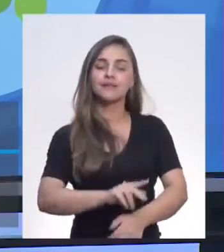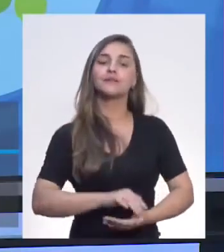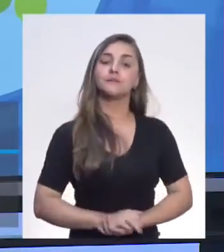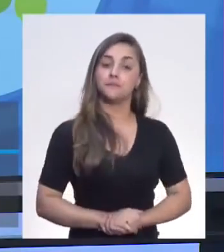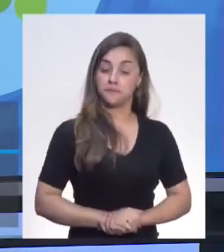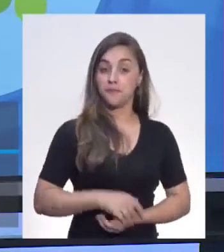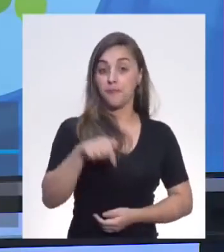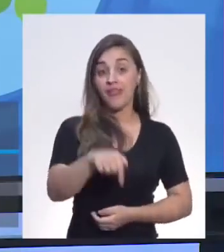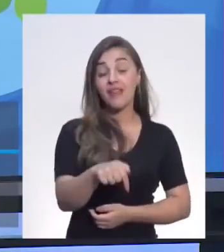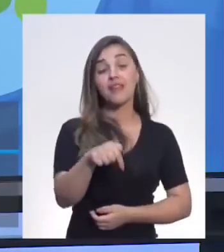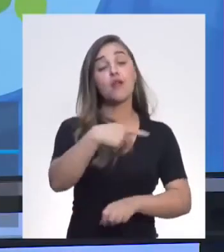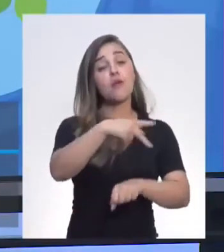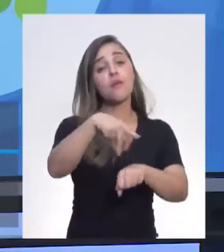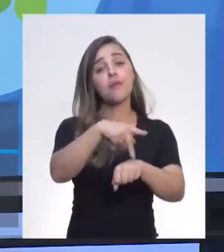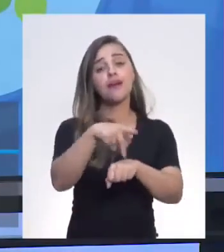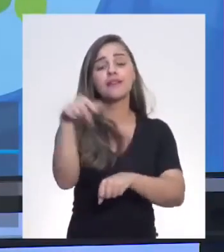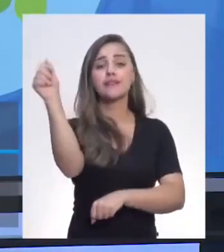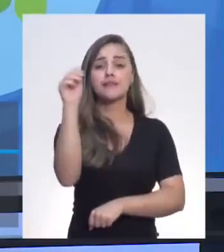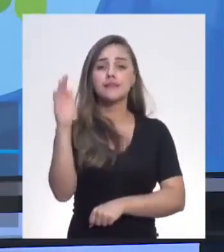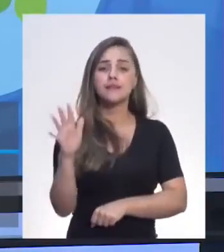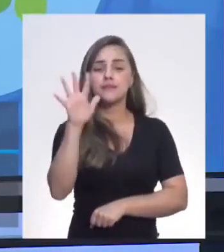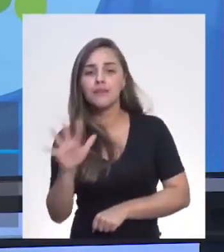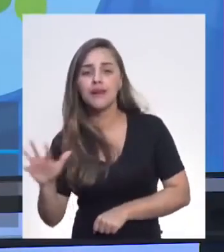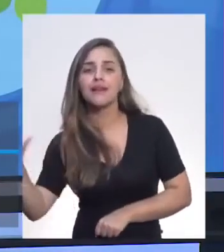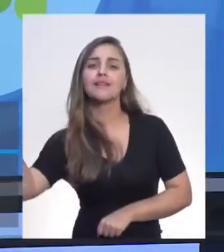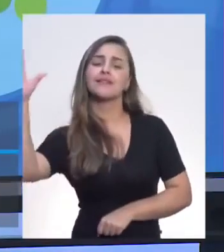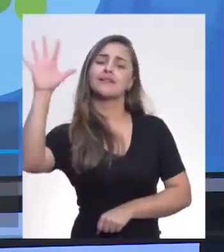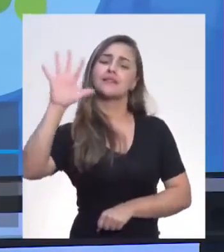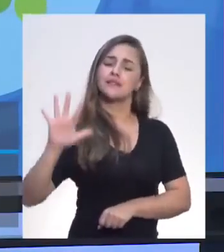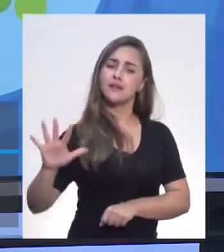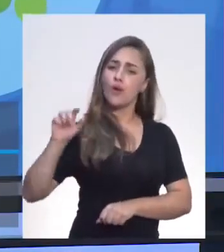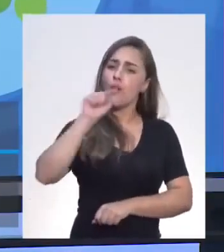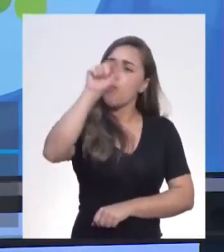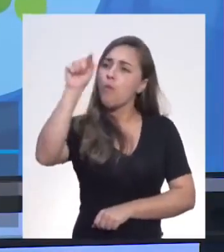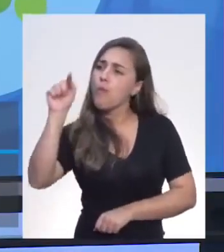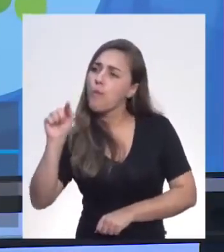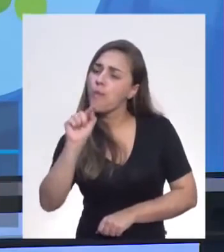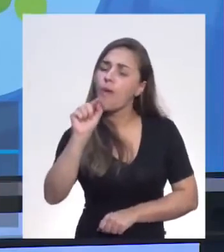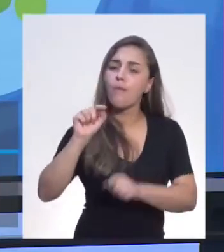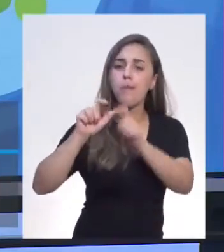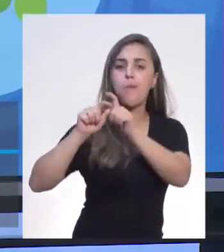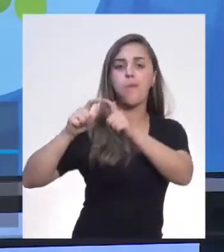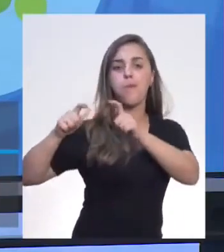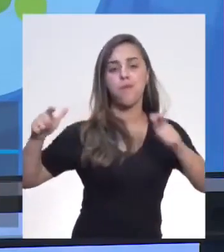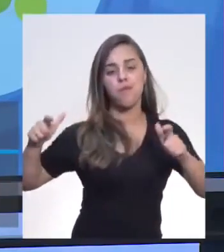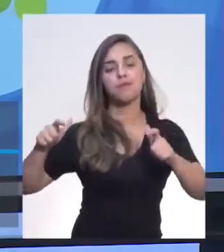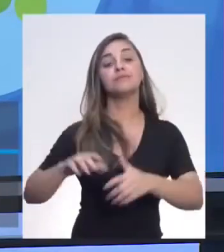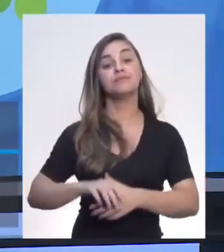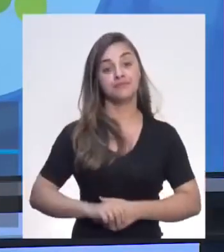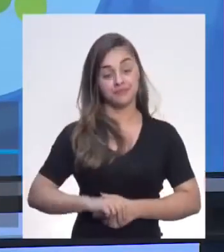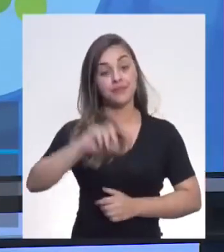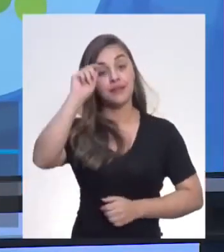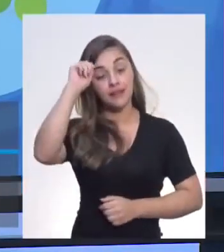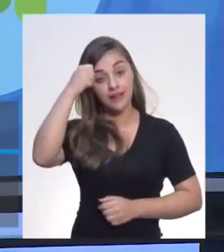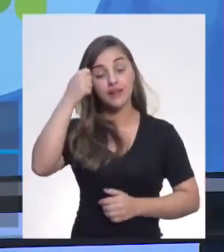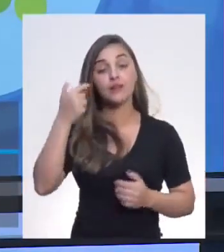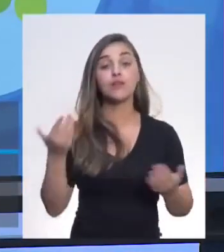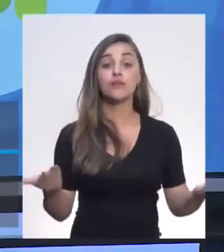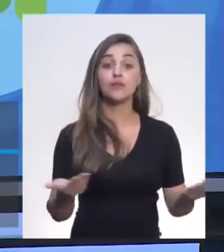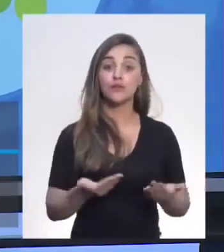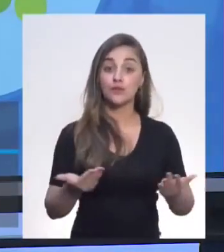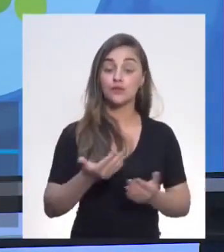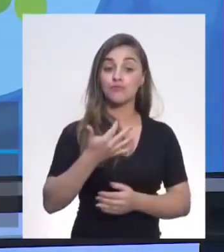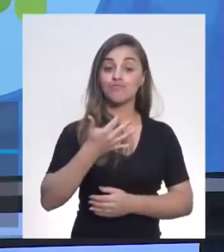tem a presença de negros em sua maioria. Então, é a gente começar a entender que existe todo